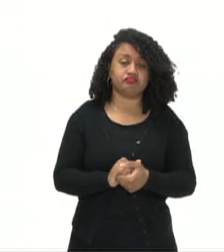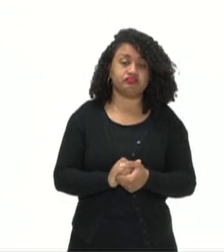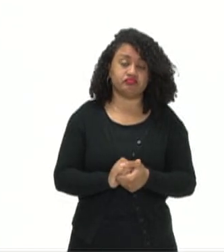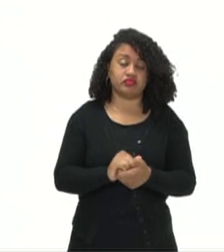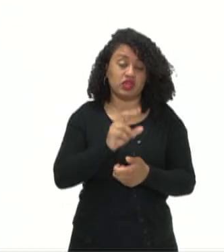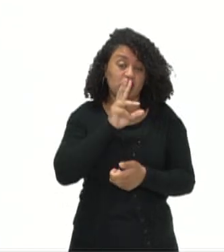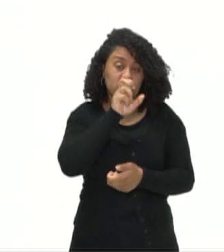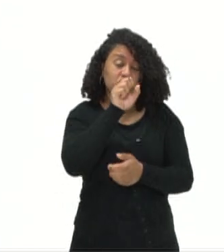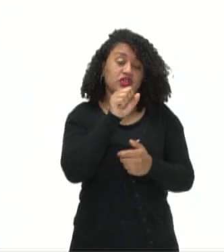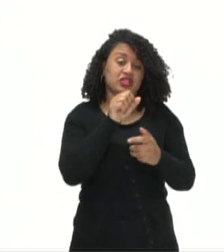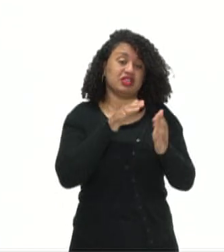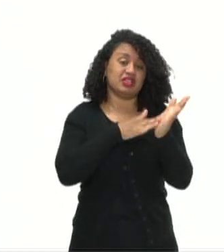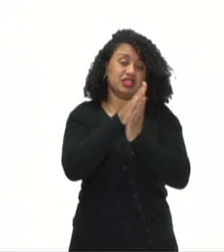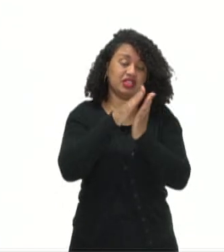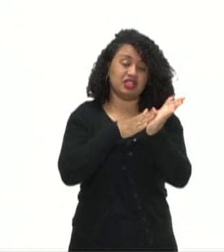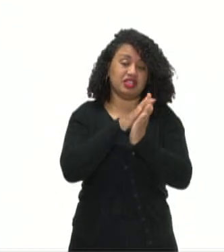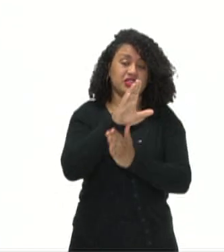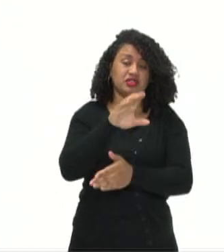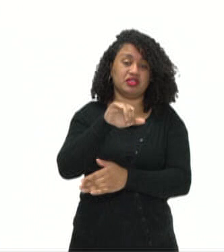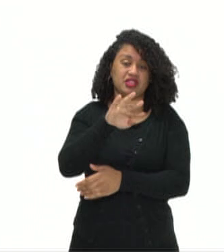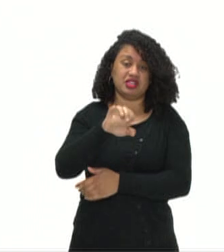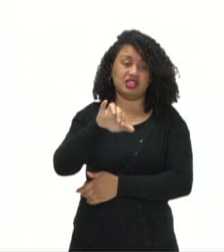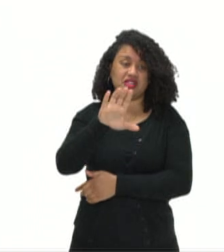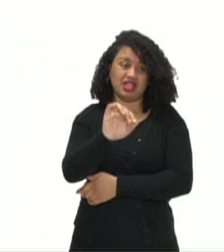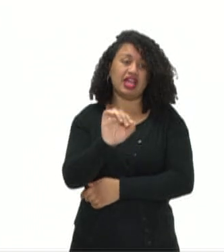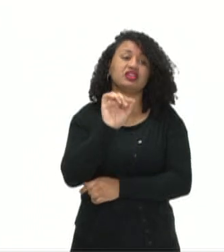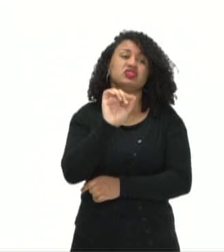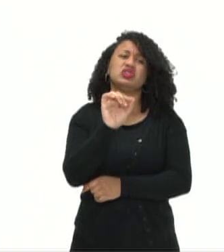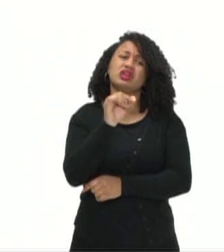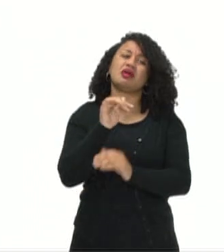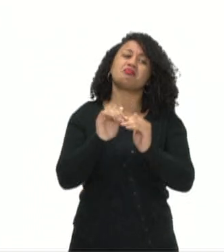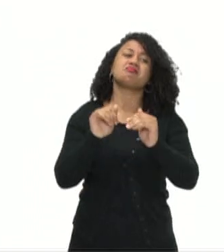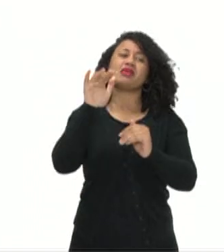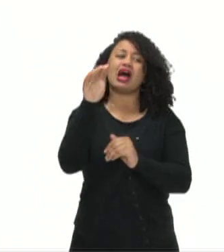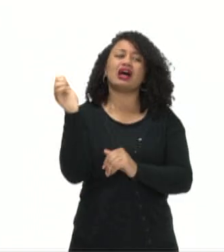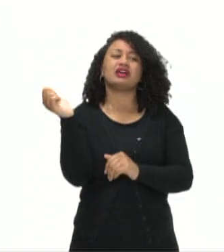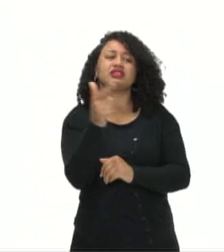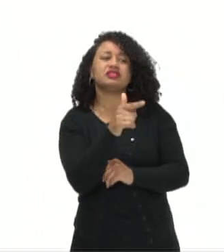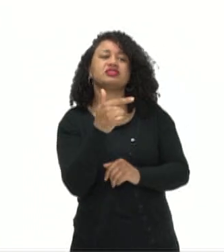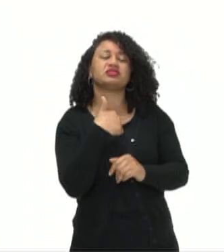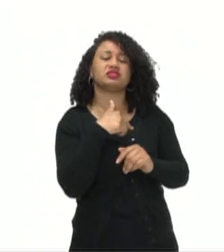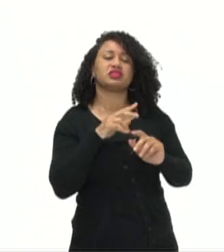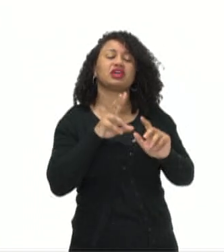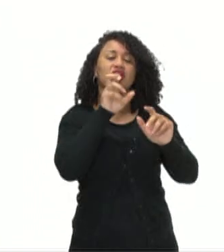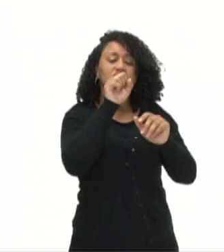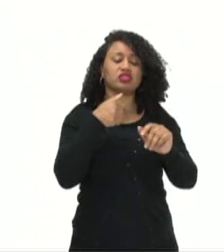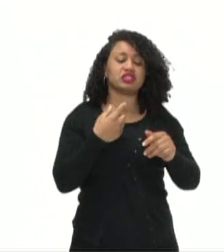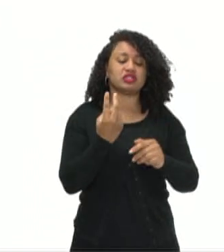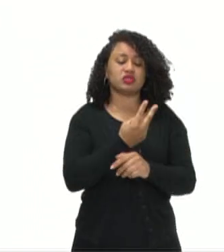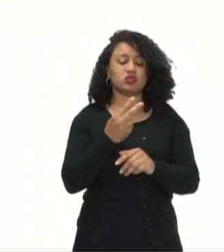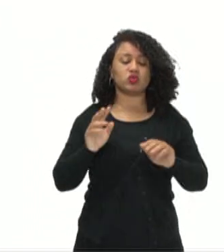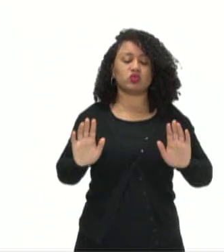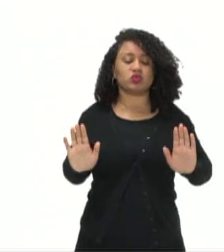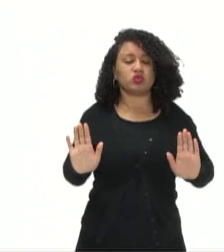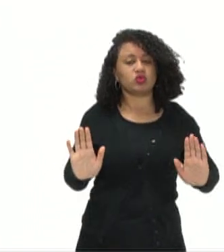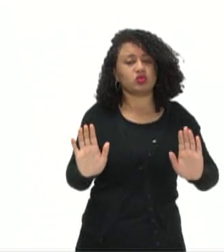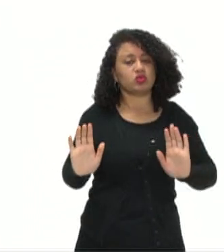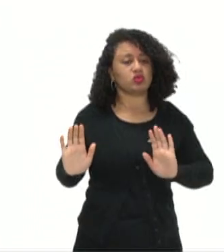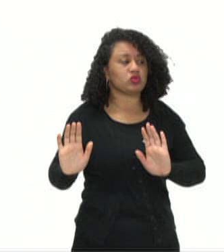a força de atrito cinético é ligeiramente superior à força aplicada por nós dois.